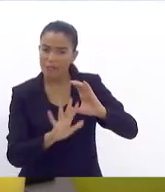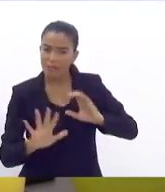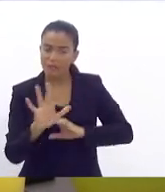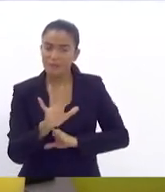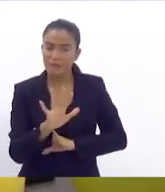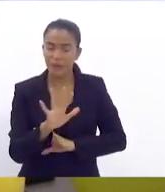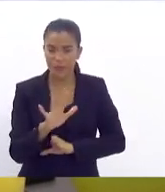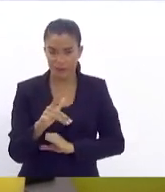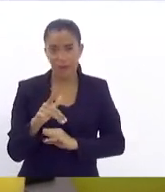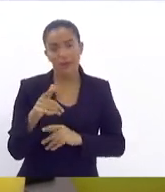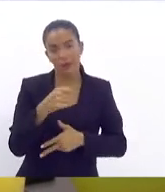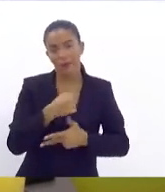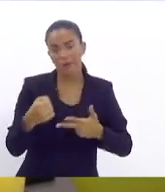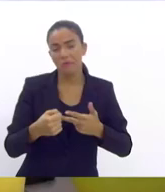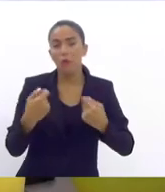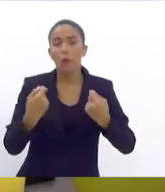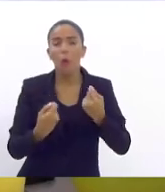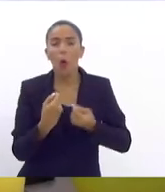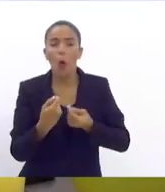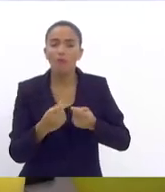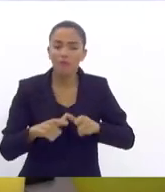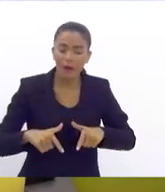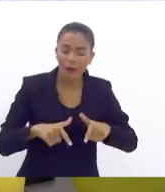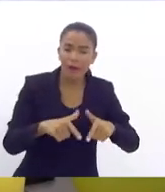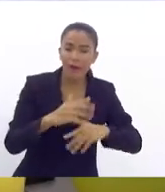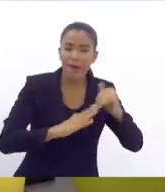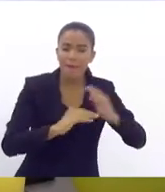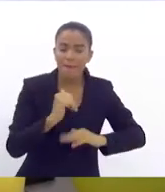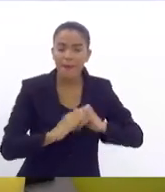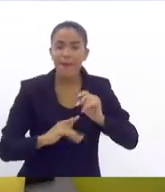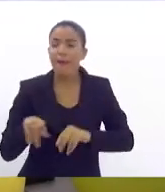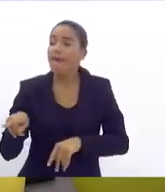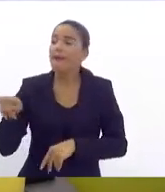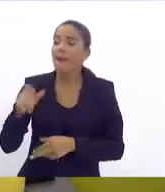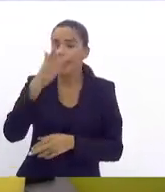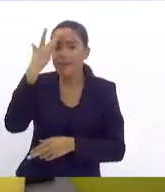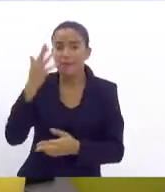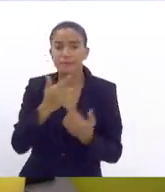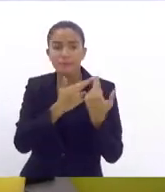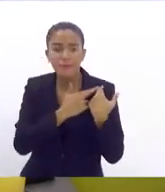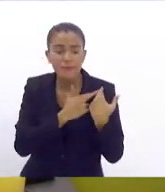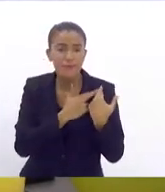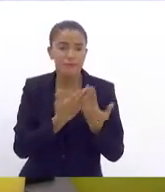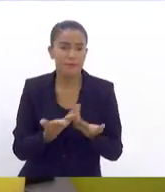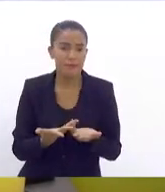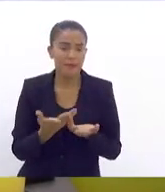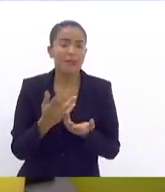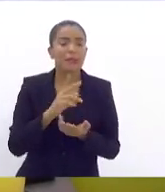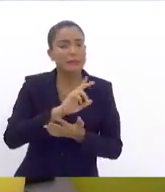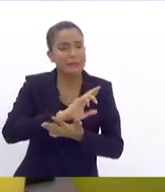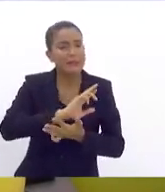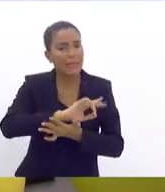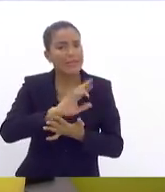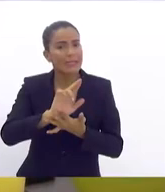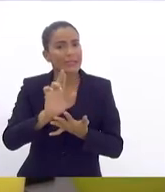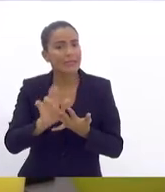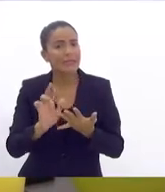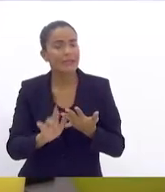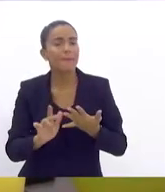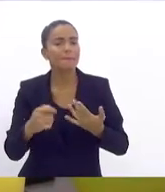precisar. Como aquilo vai ser aplicado, quem é que vai fazer o modus faciendi para aquilo acontecer de